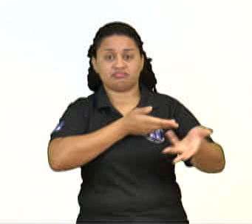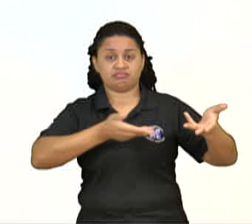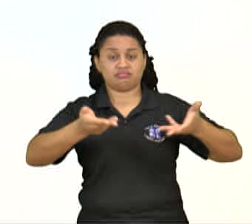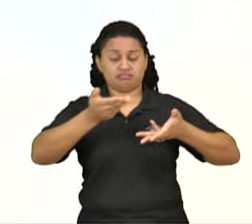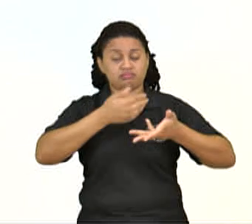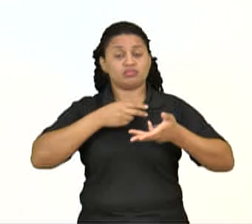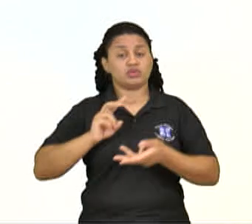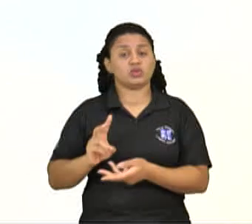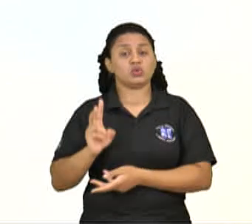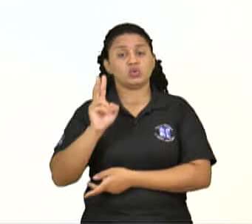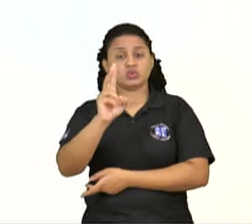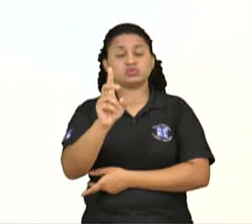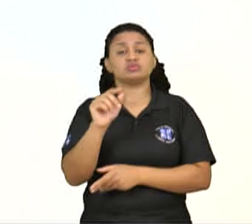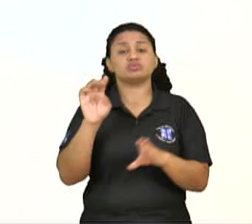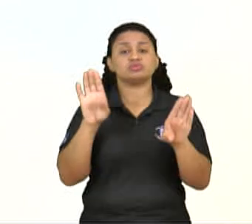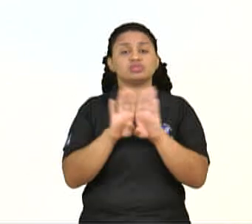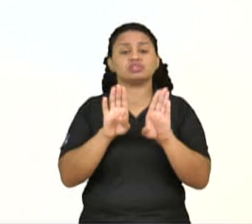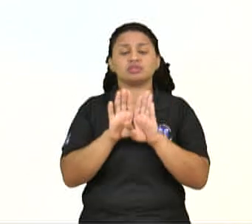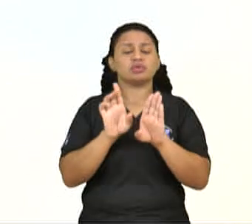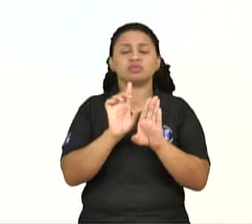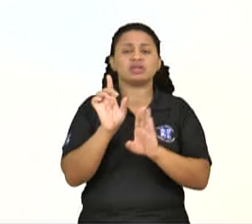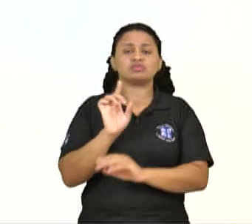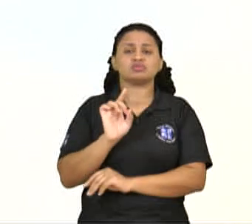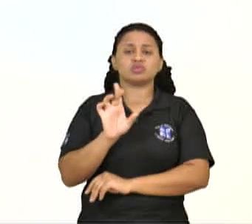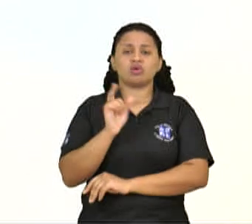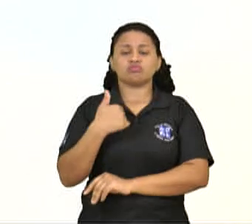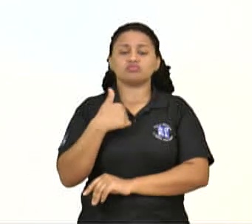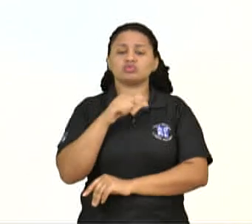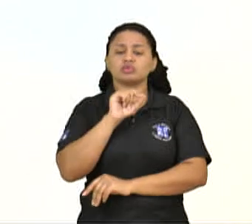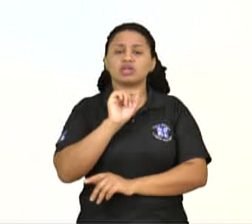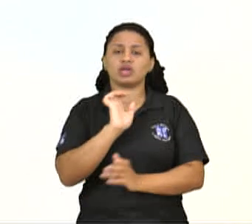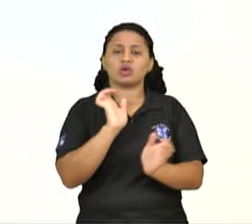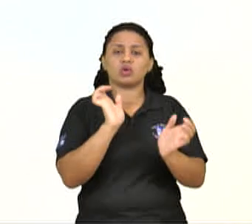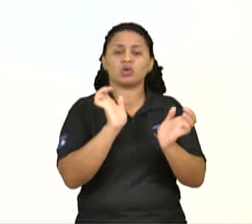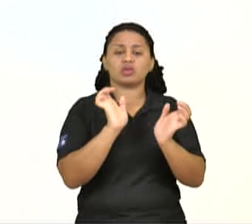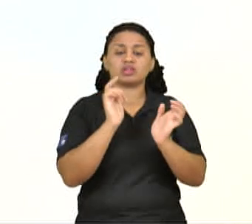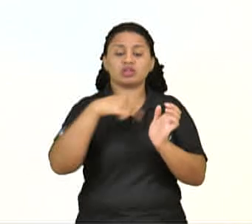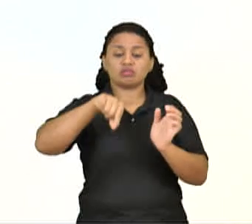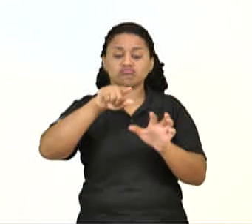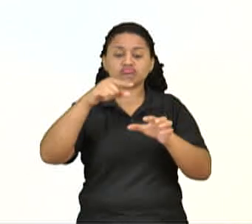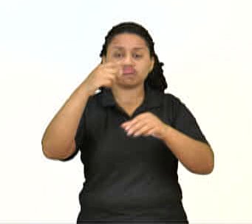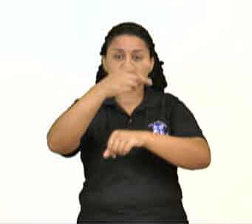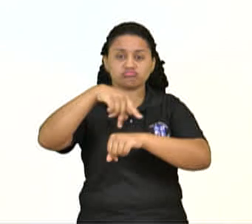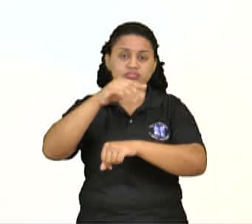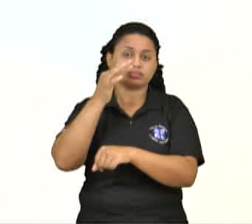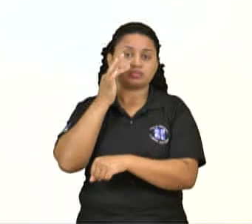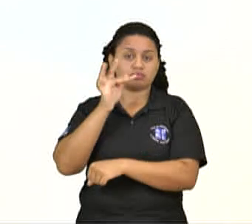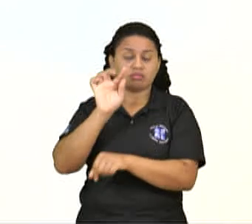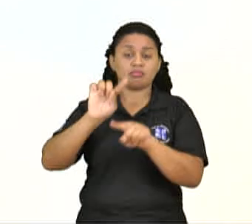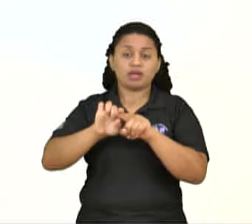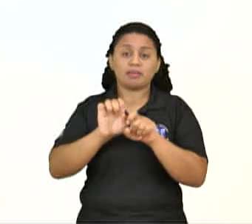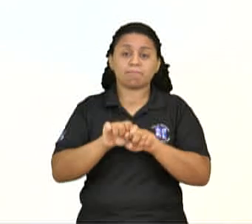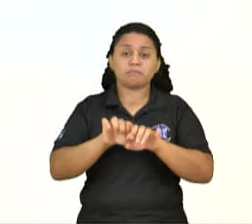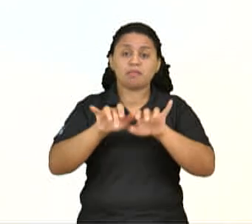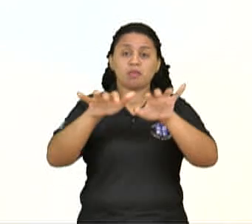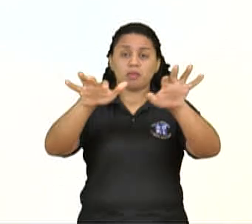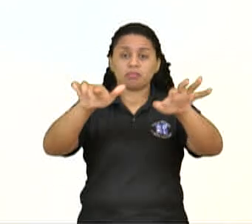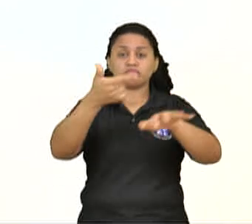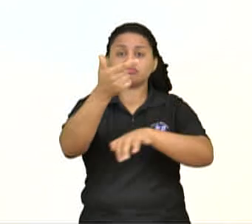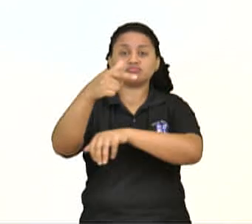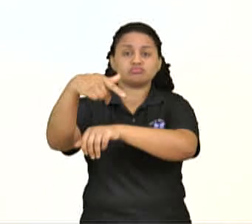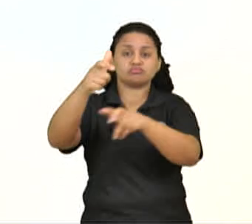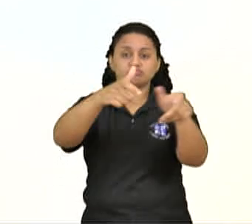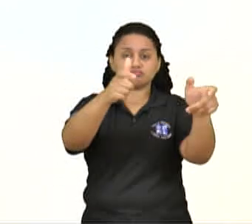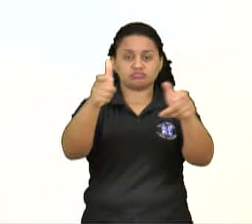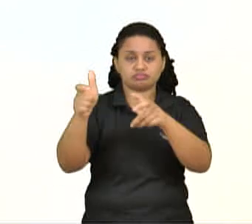vai permanecer também não só existente dentro da França, ele vai se espalhar por outros lugares. E aqui eu vou